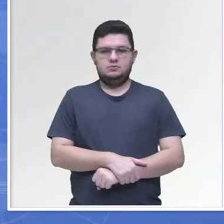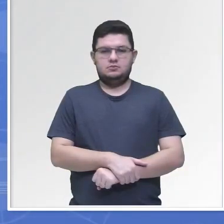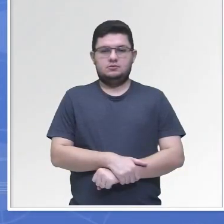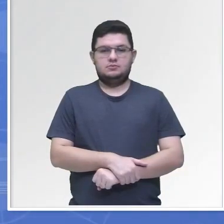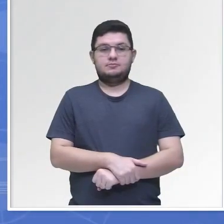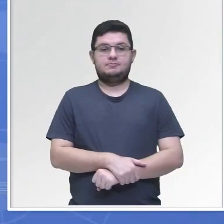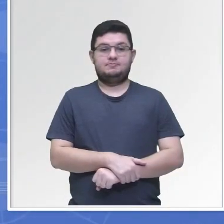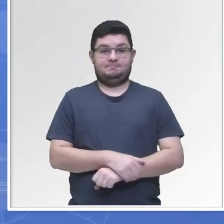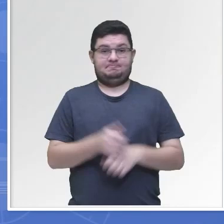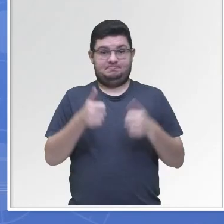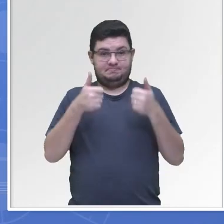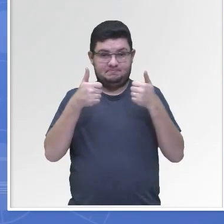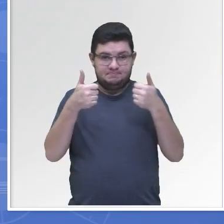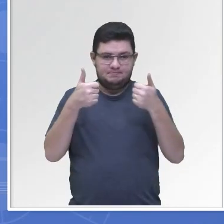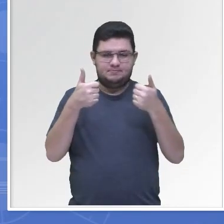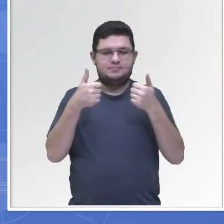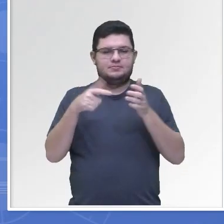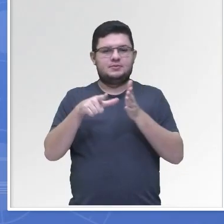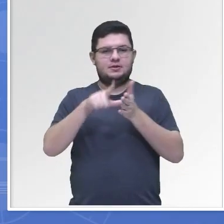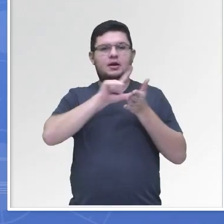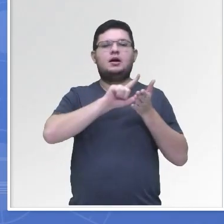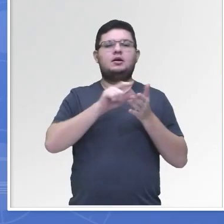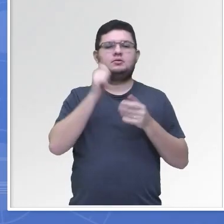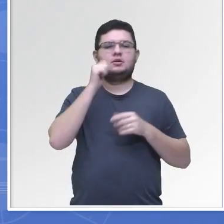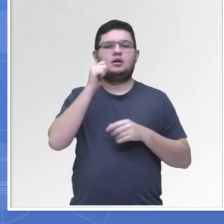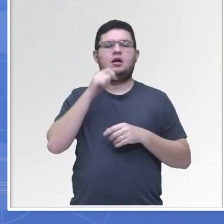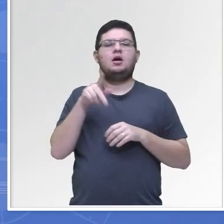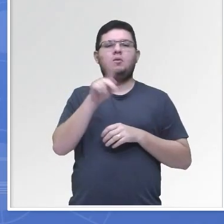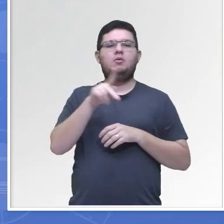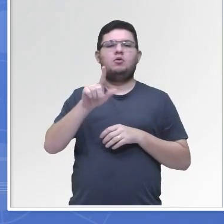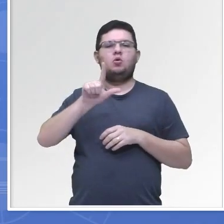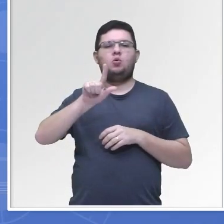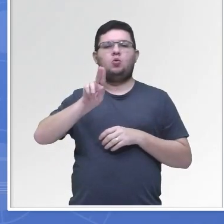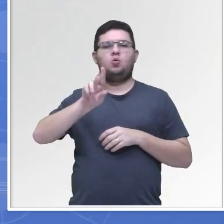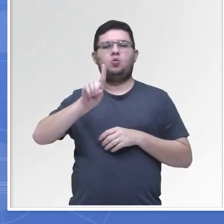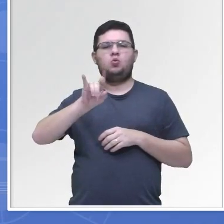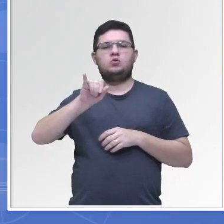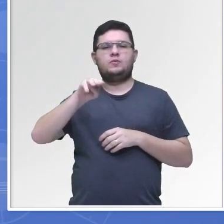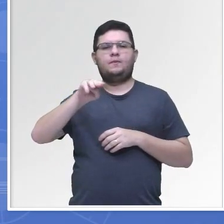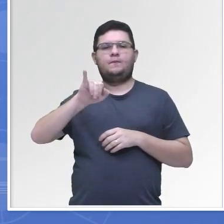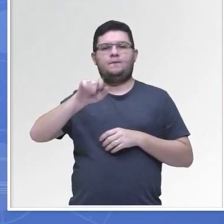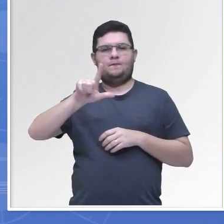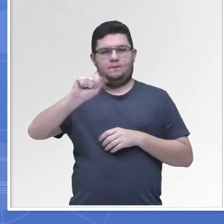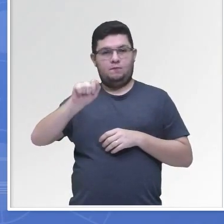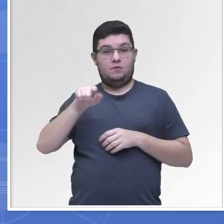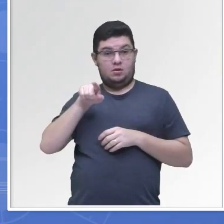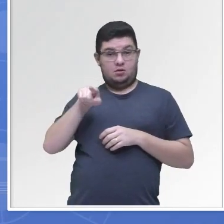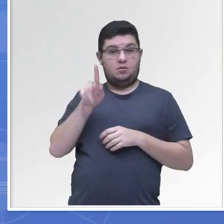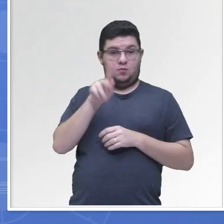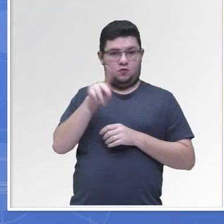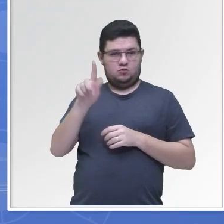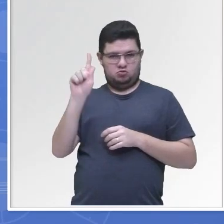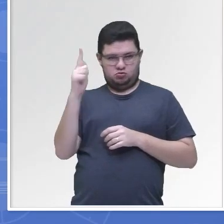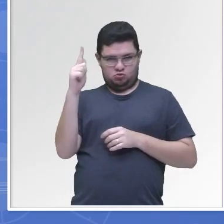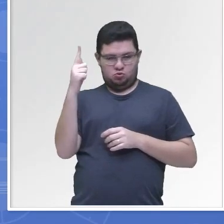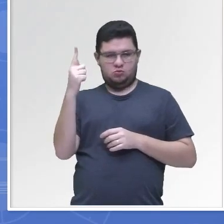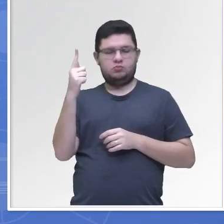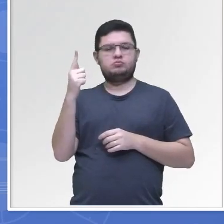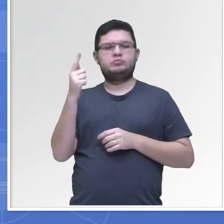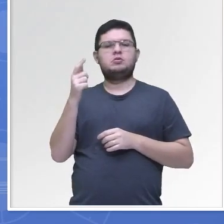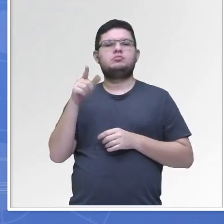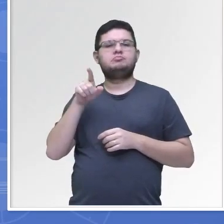Peguei aqui, professora Ludmila, minha parceira de geografia, no dia de hoje, não é? Então vamos continuar agora no nosso ensino